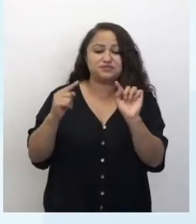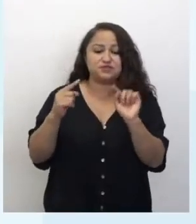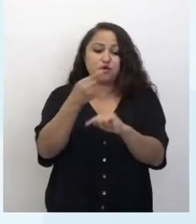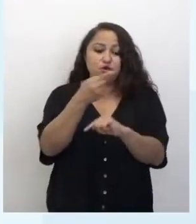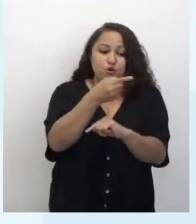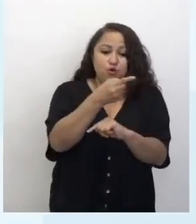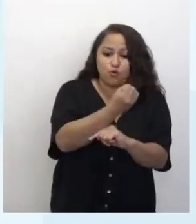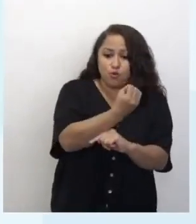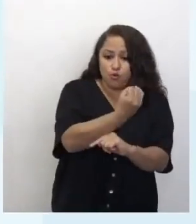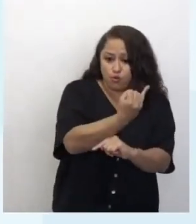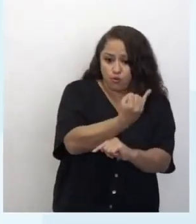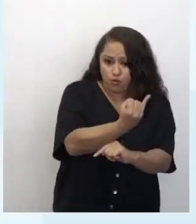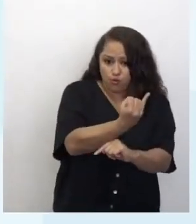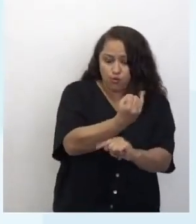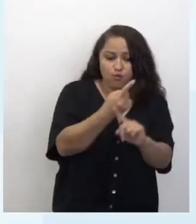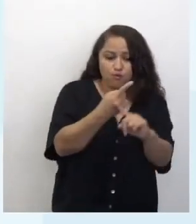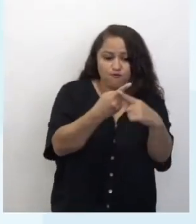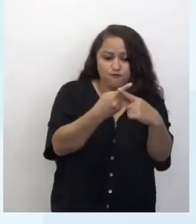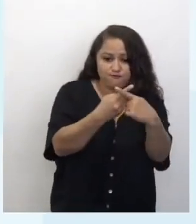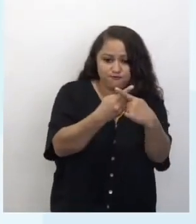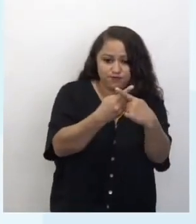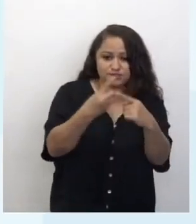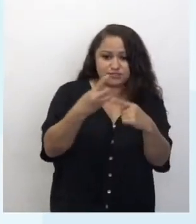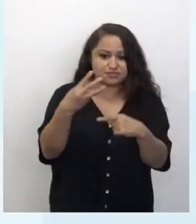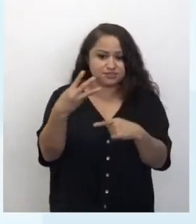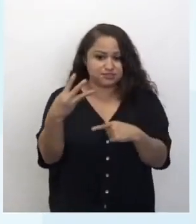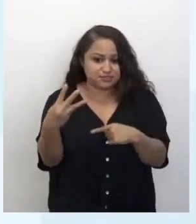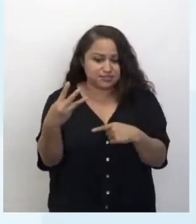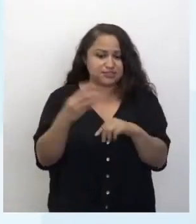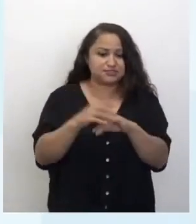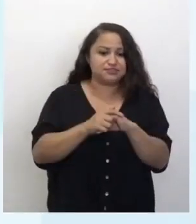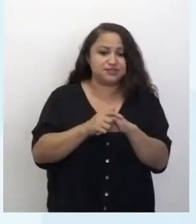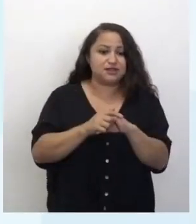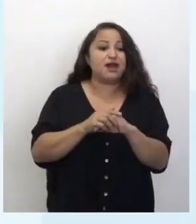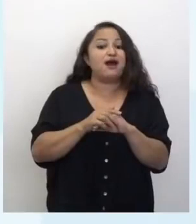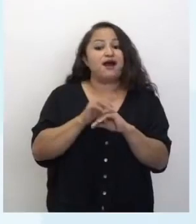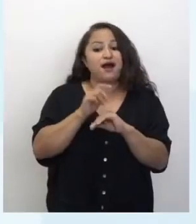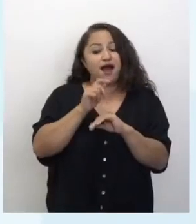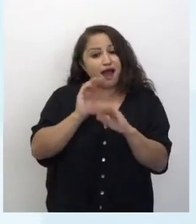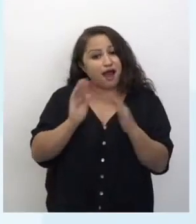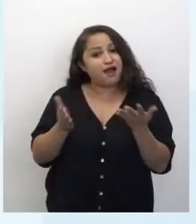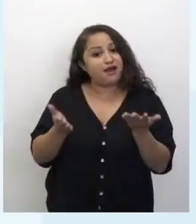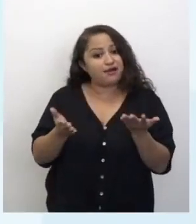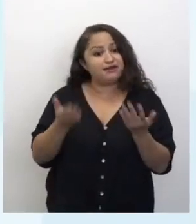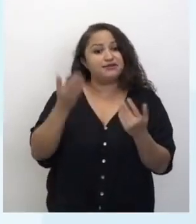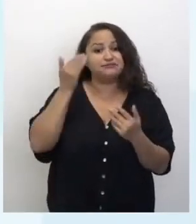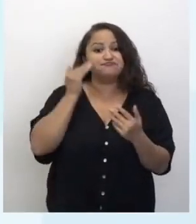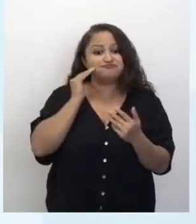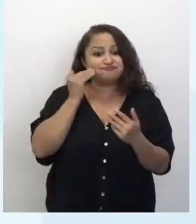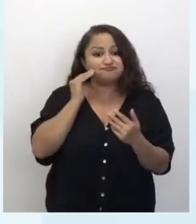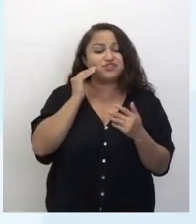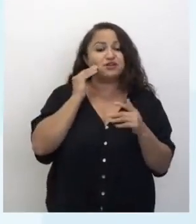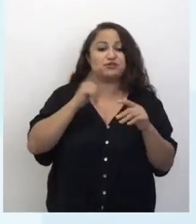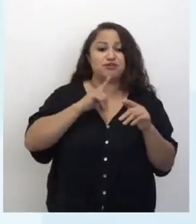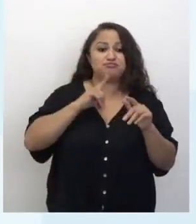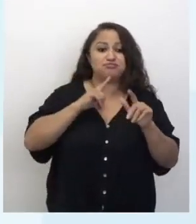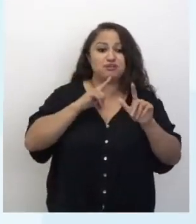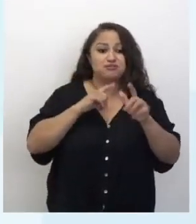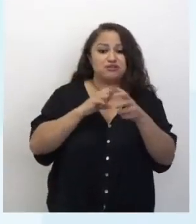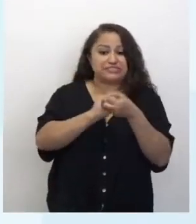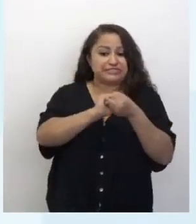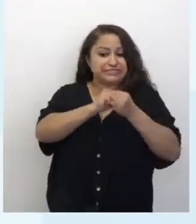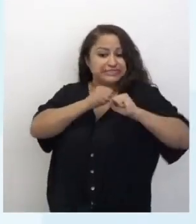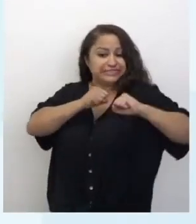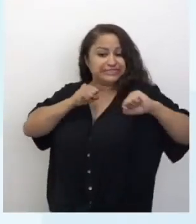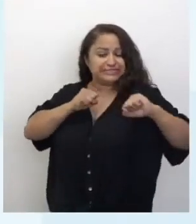3. 1 vezes 3. Então nós estamos esticando essa função cosseno 3